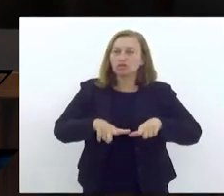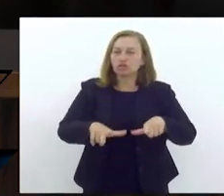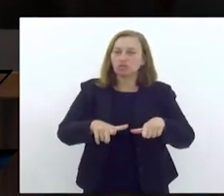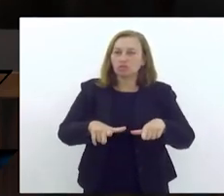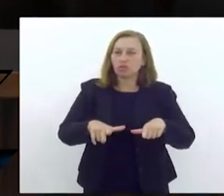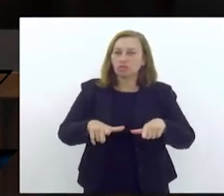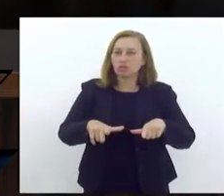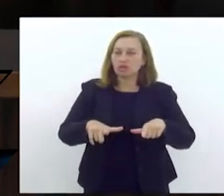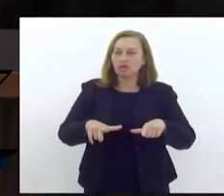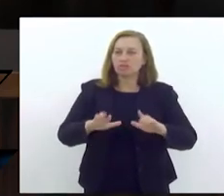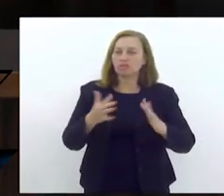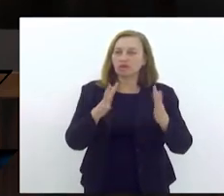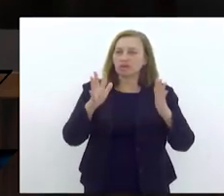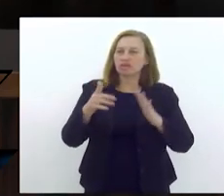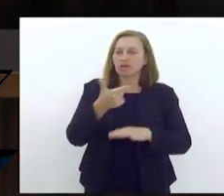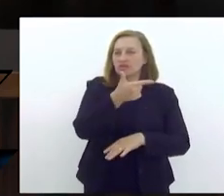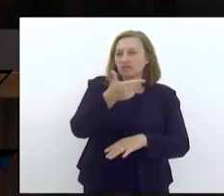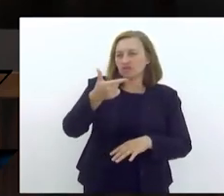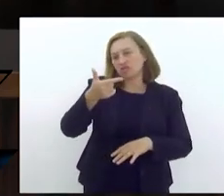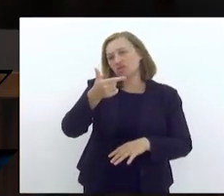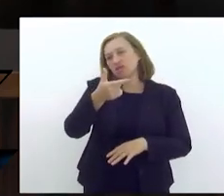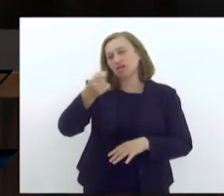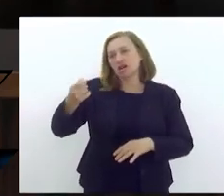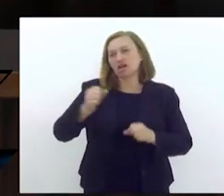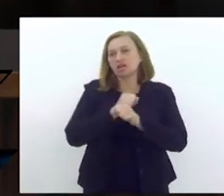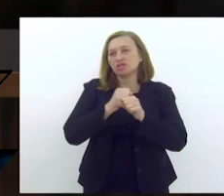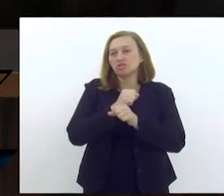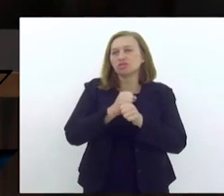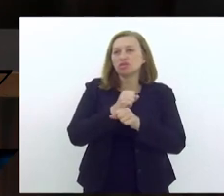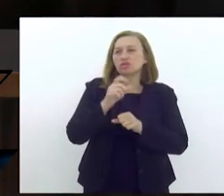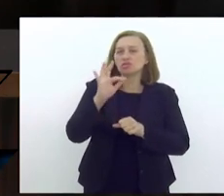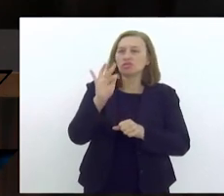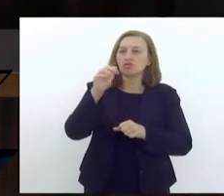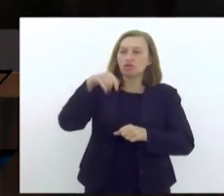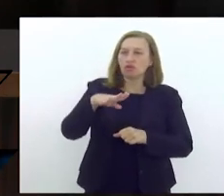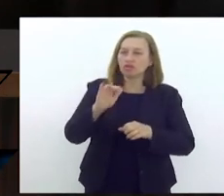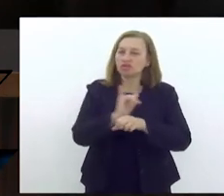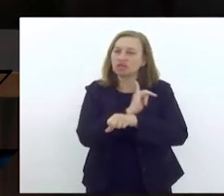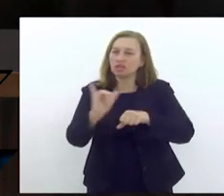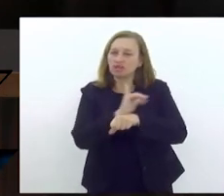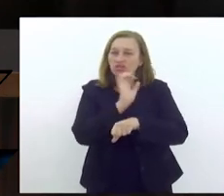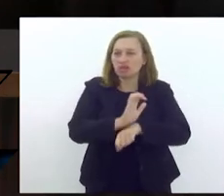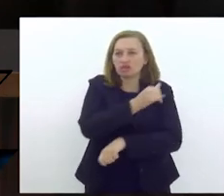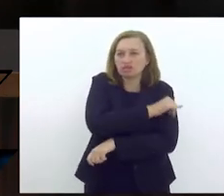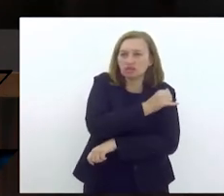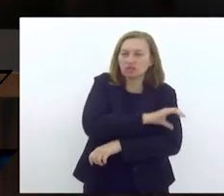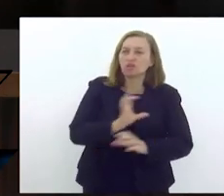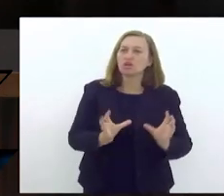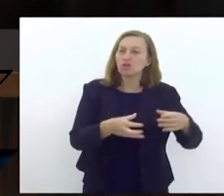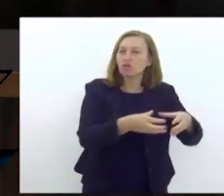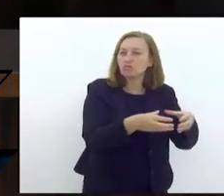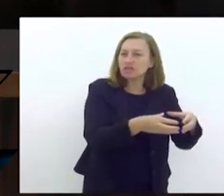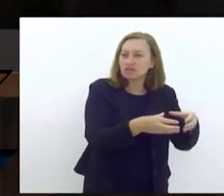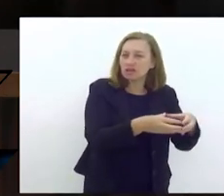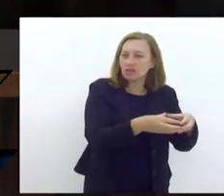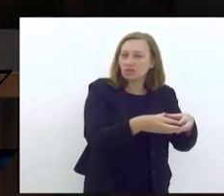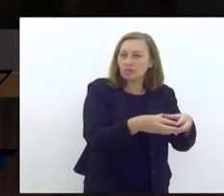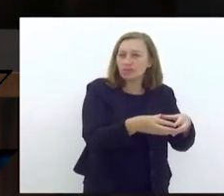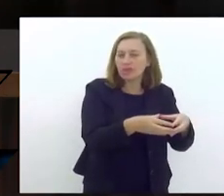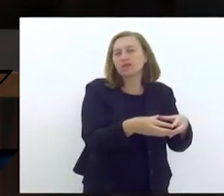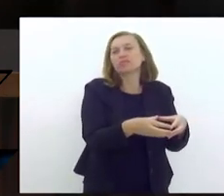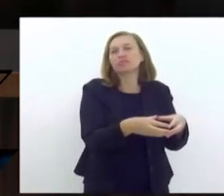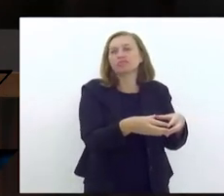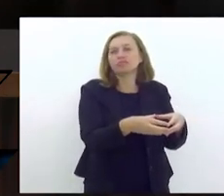aos 20 anos do fórum permanente desenvolvimento estratégico do Estado do Rio de Janeiro tem gente que pareceres nas comissões de